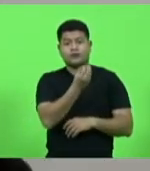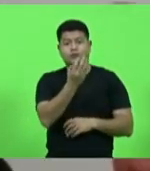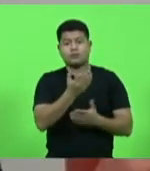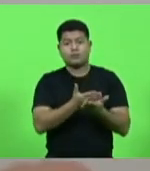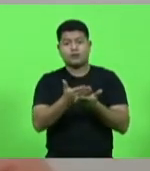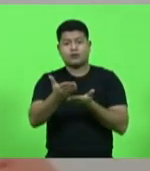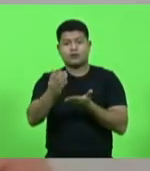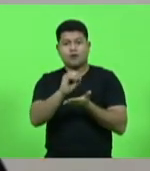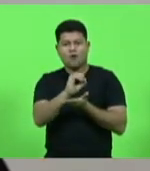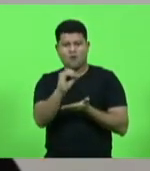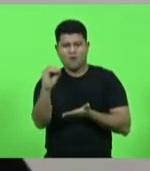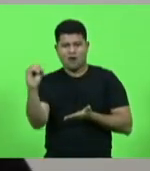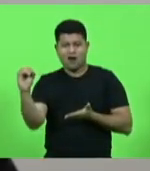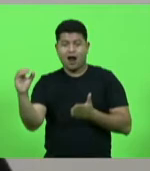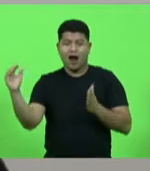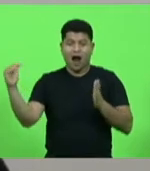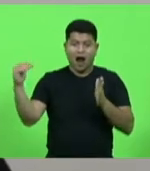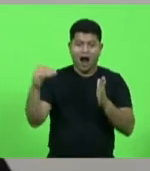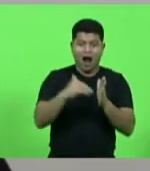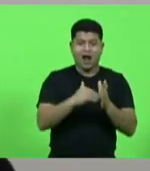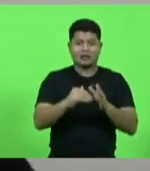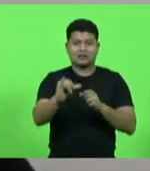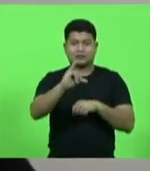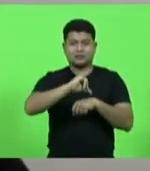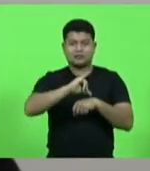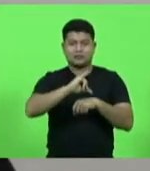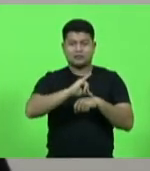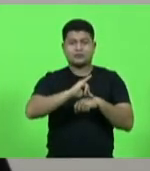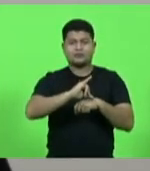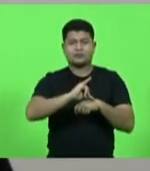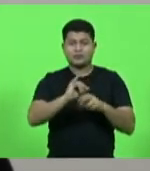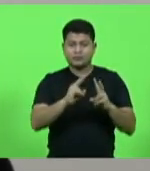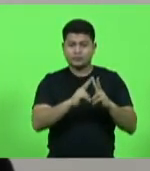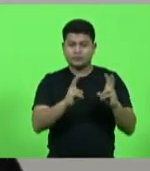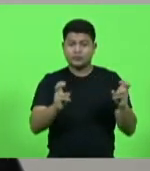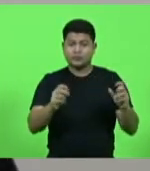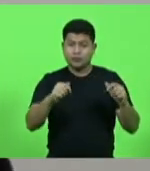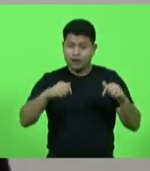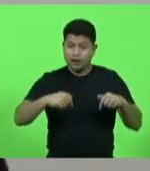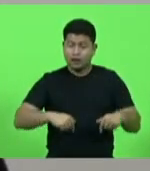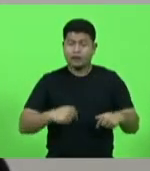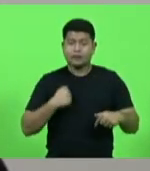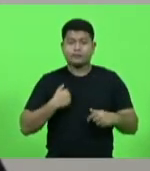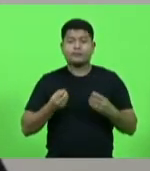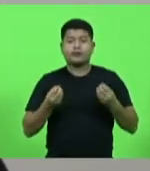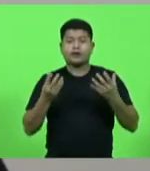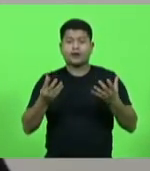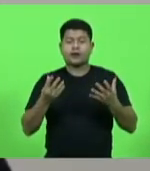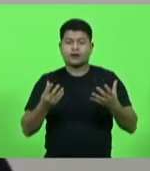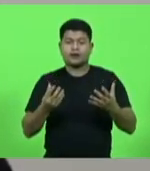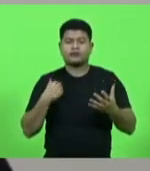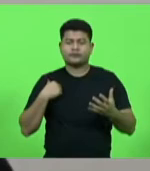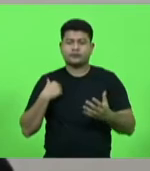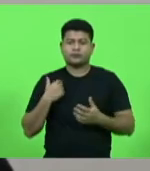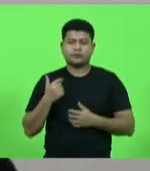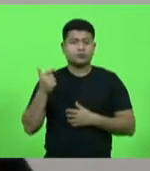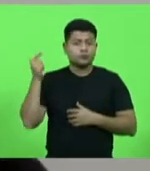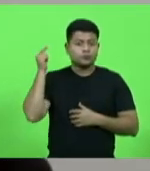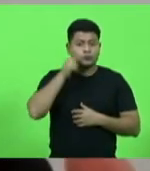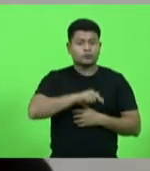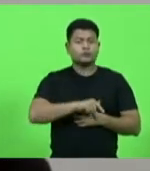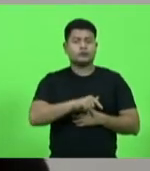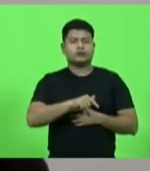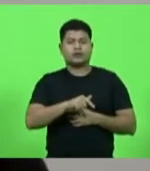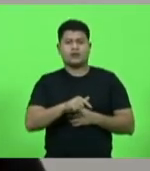ia até a capital em busca da concretização de